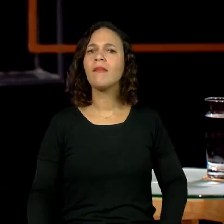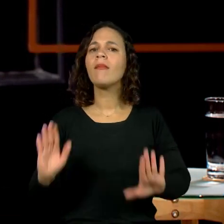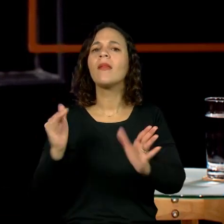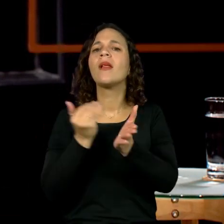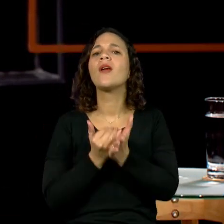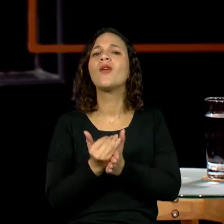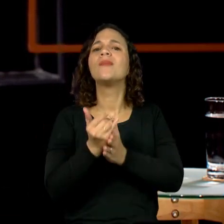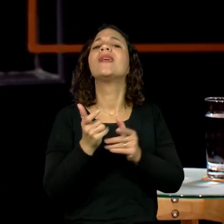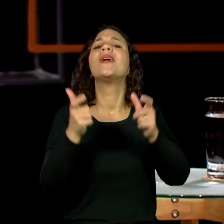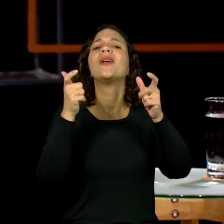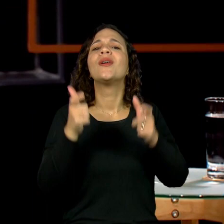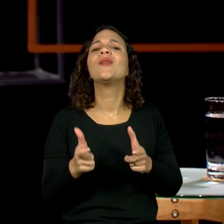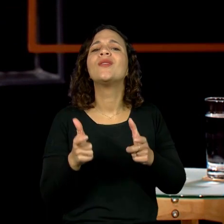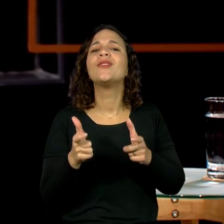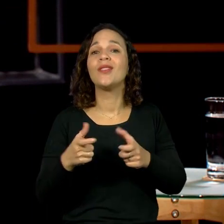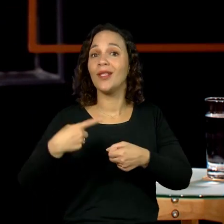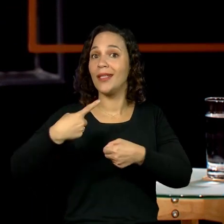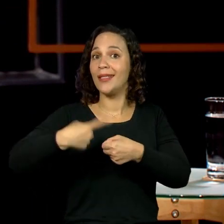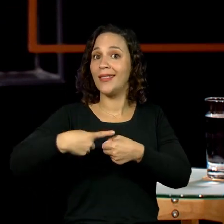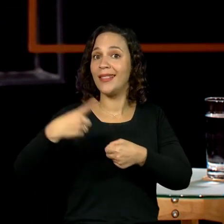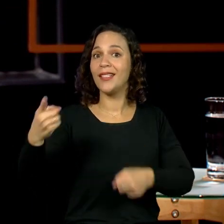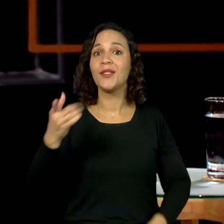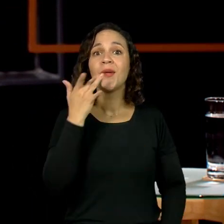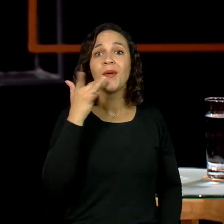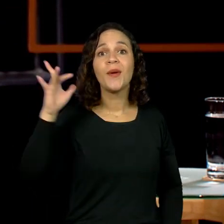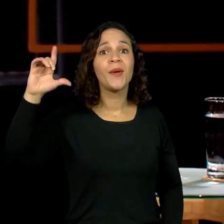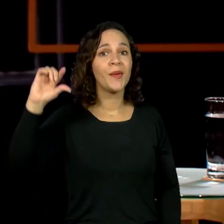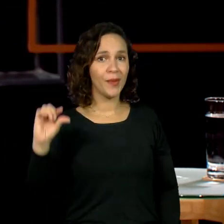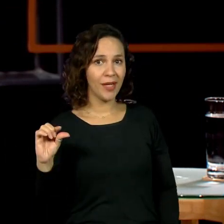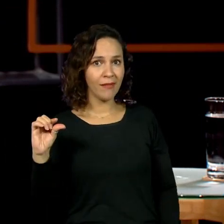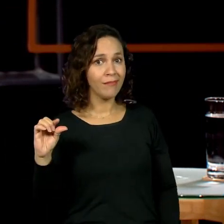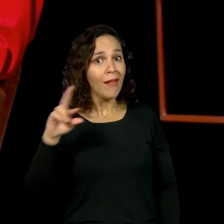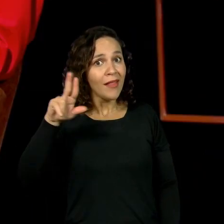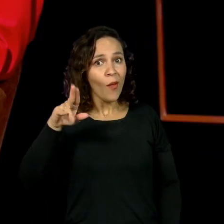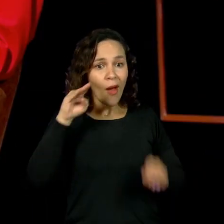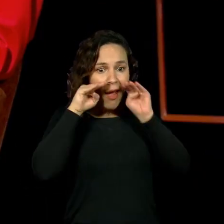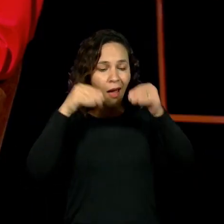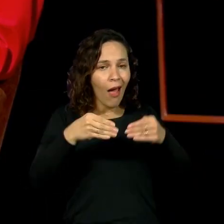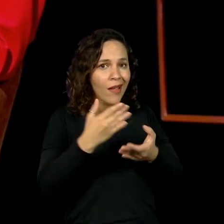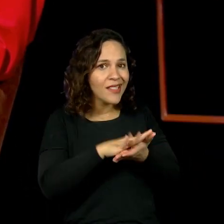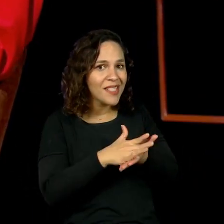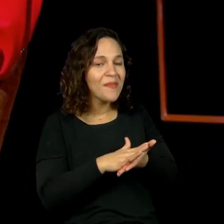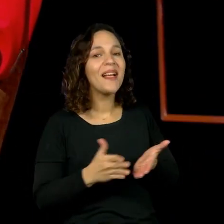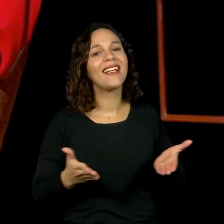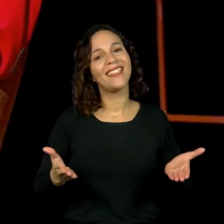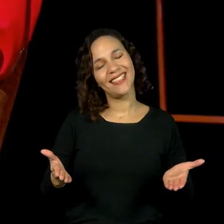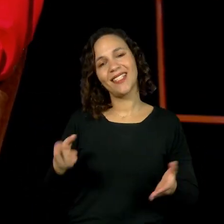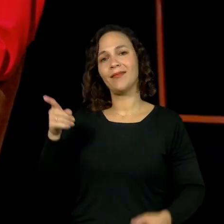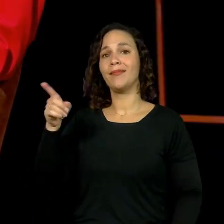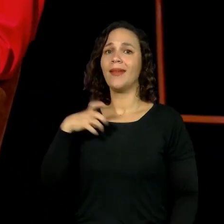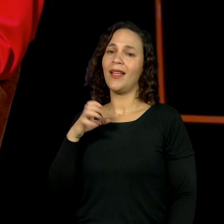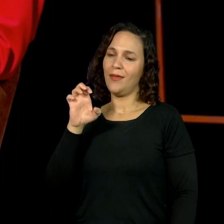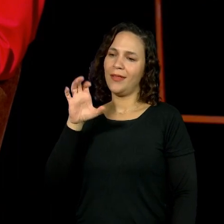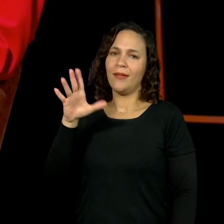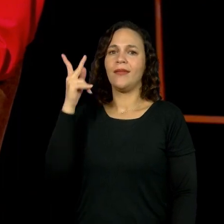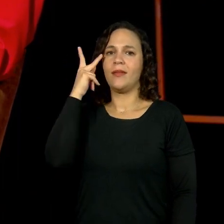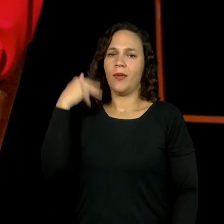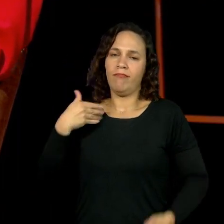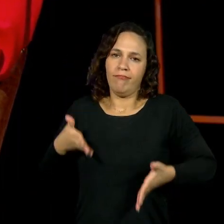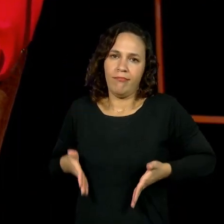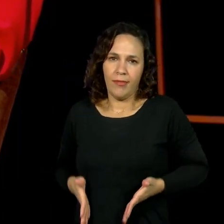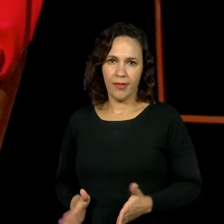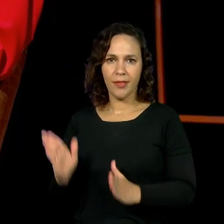foi lá em Ourinhos, e não foi especificamente com o samba, não é? Ourinhos, estado de São Paulo, minha cidade natal,